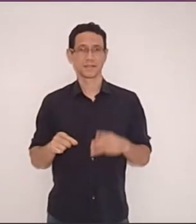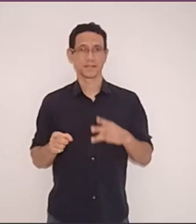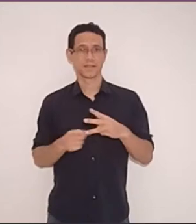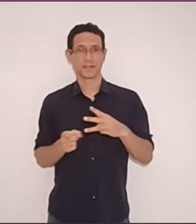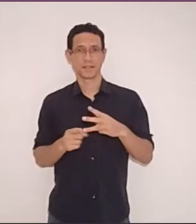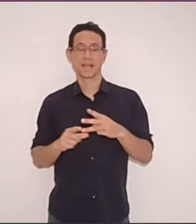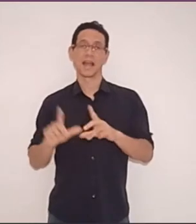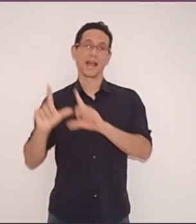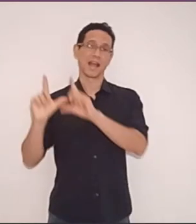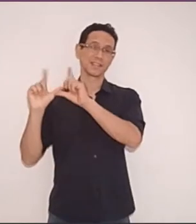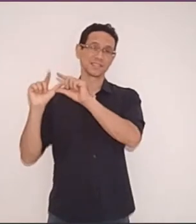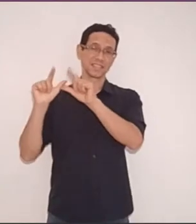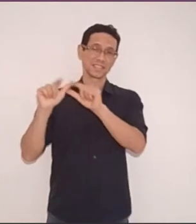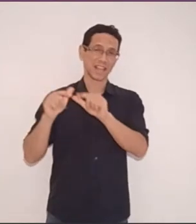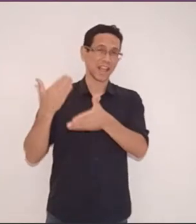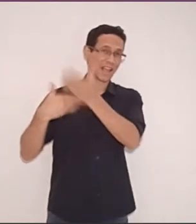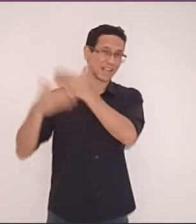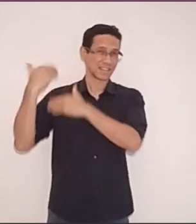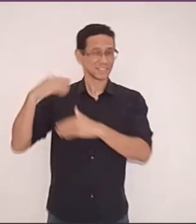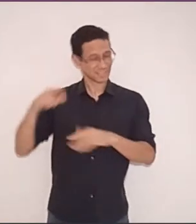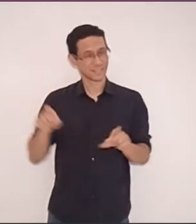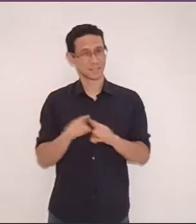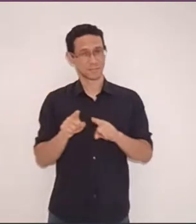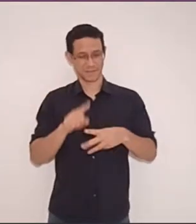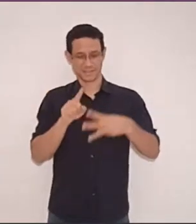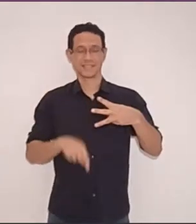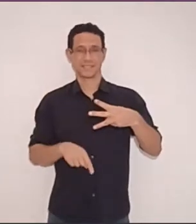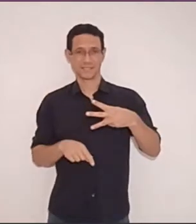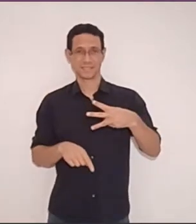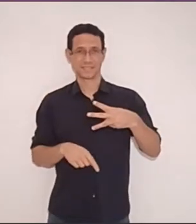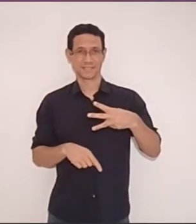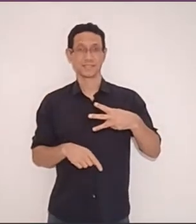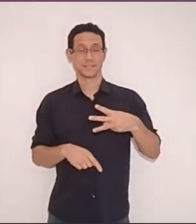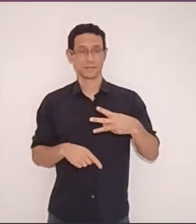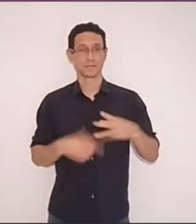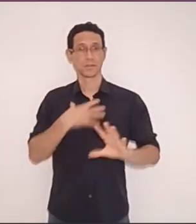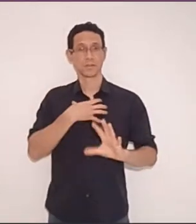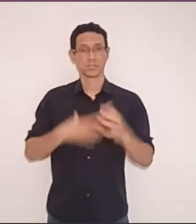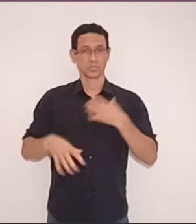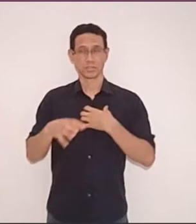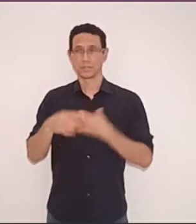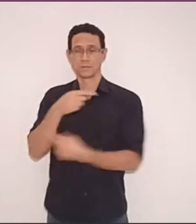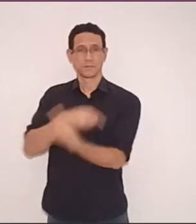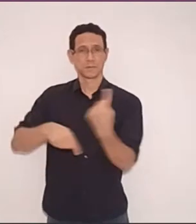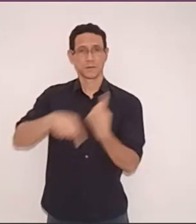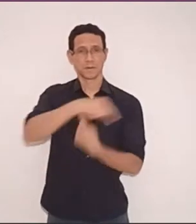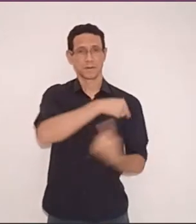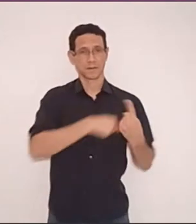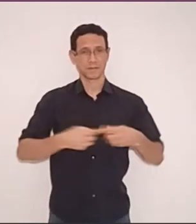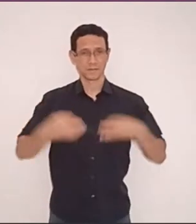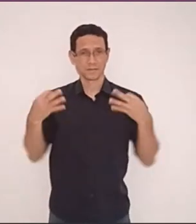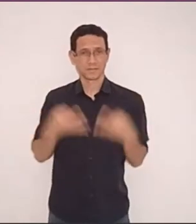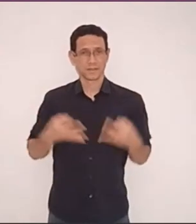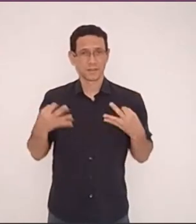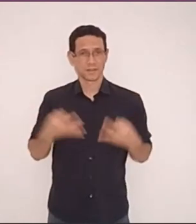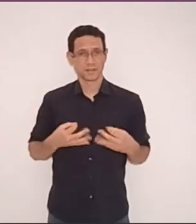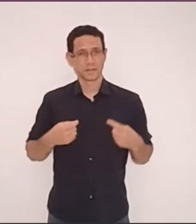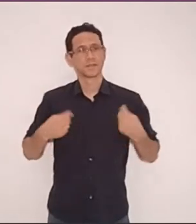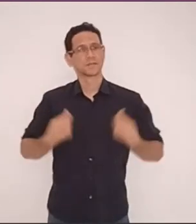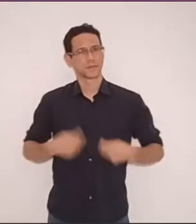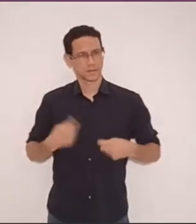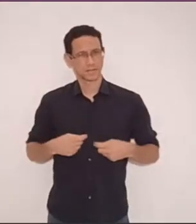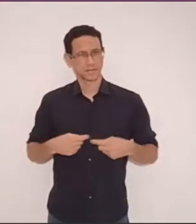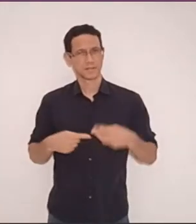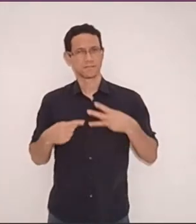a gente precisa colocar para a gente poder se relacionar com dignidade capaz